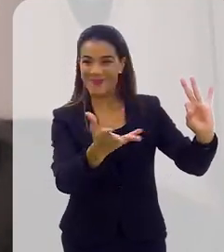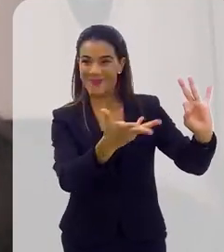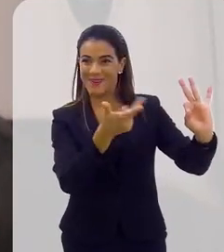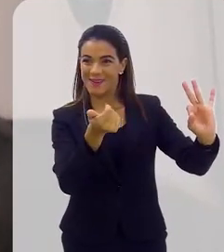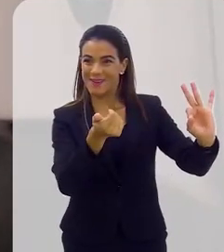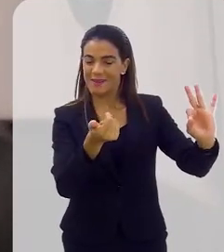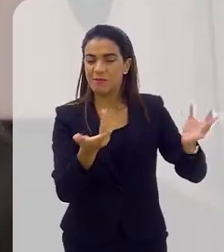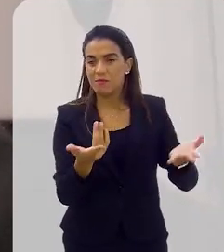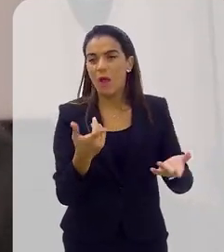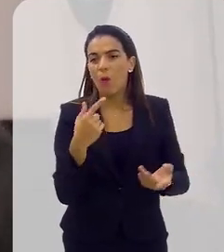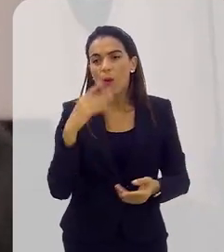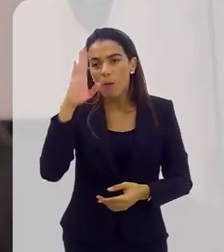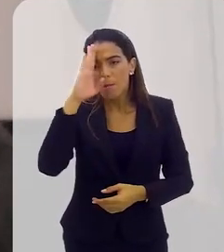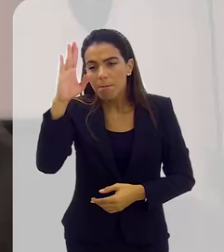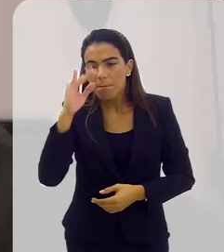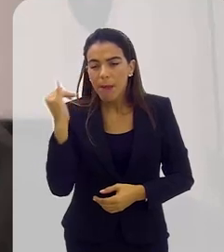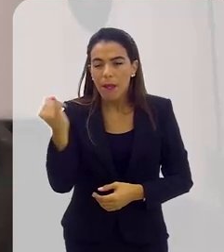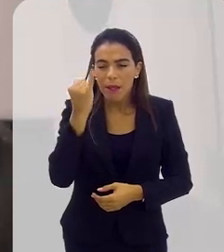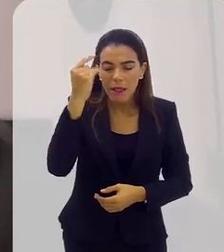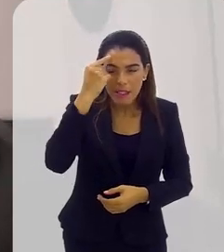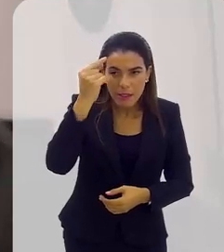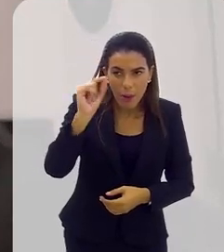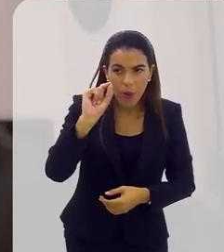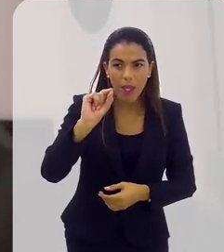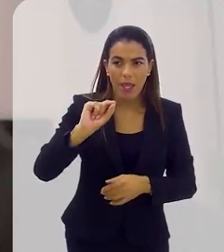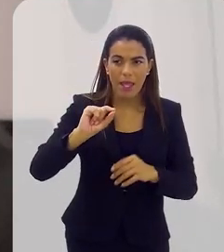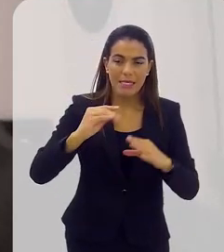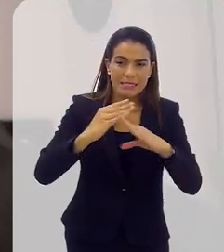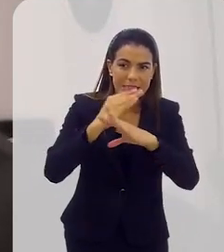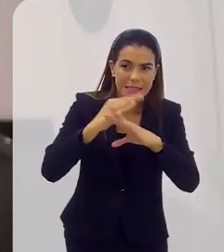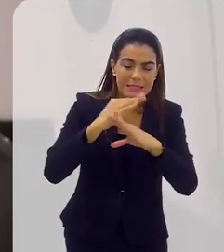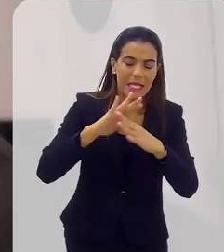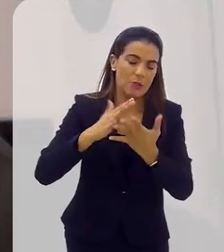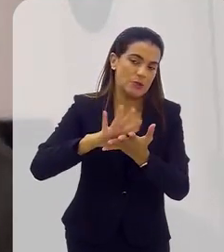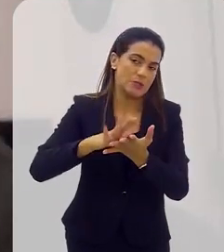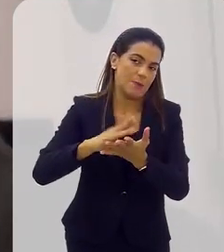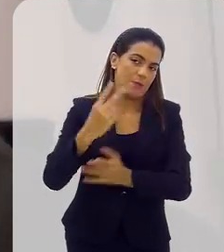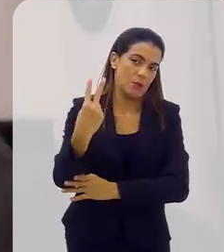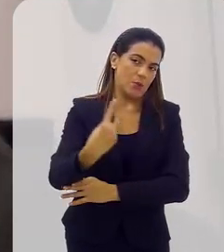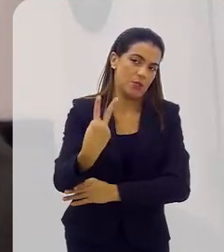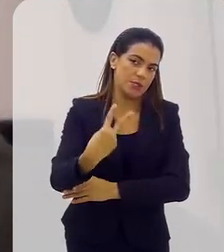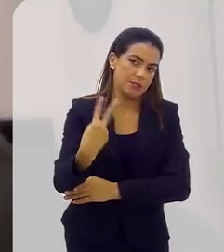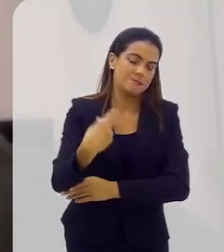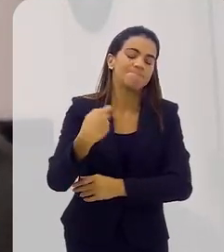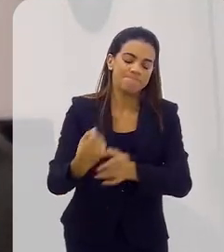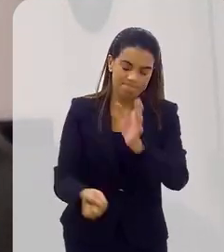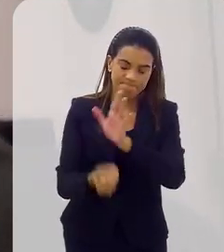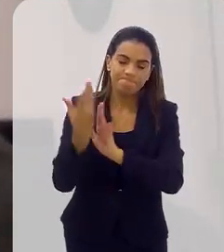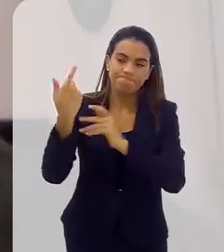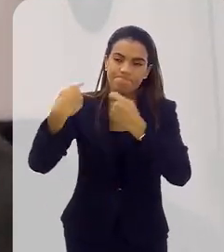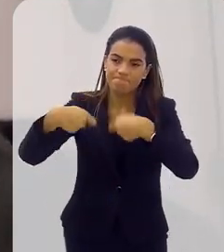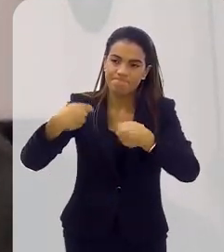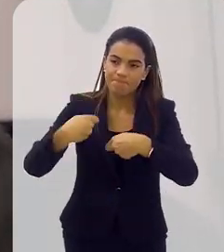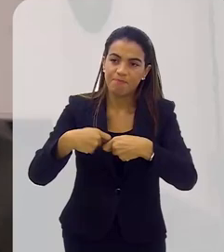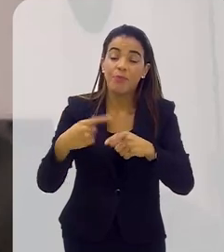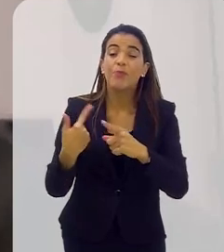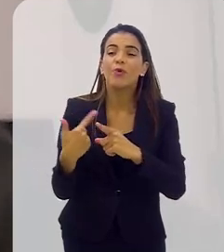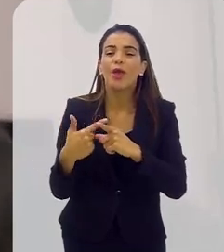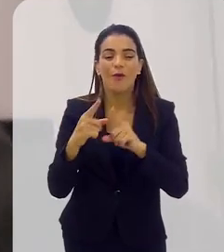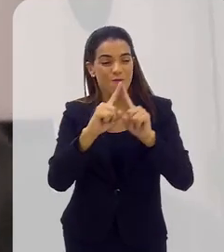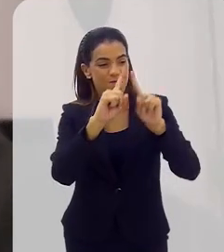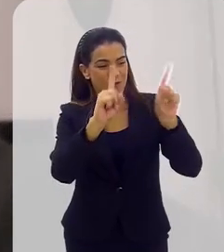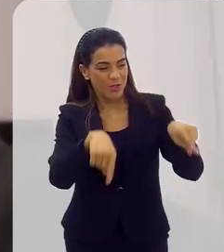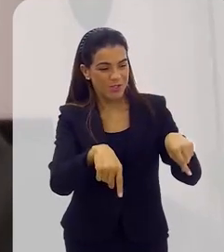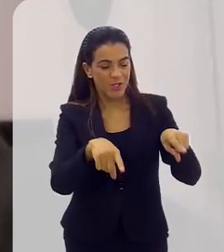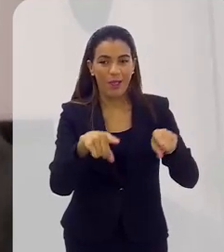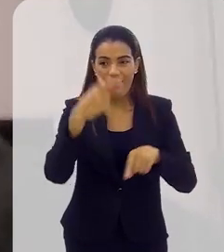pequena, mas é fundamental que se tenha a cidade do samba 2, é fundamental que se tenha a cidade do samba 2, até